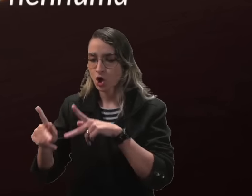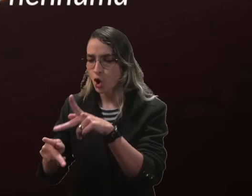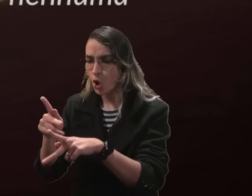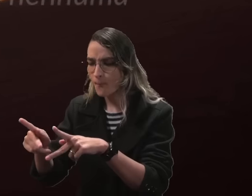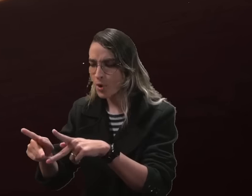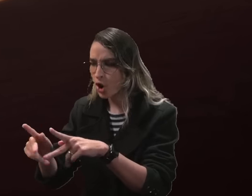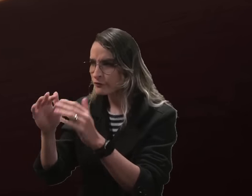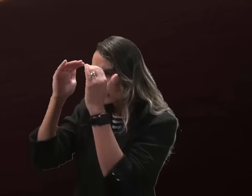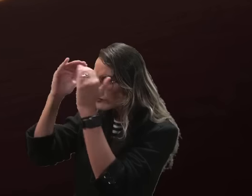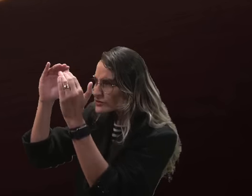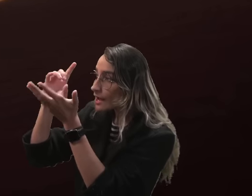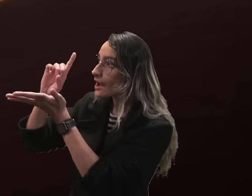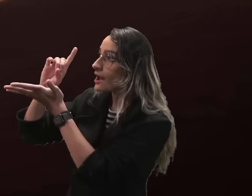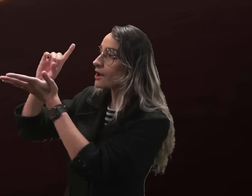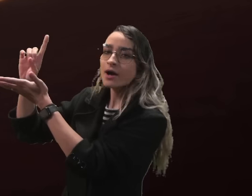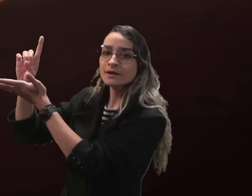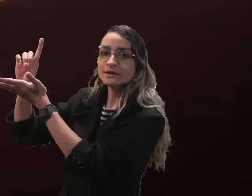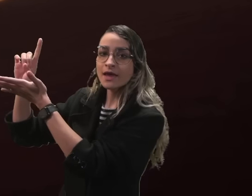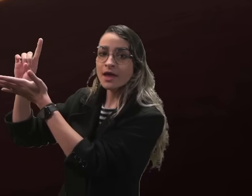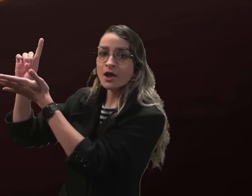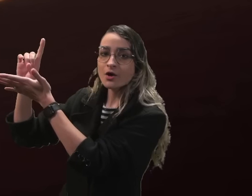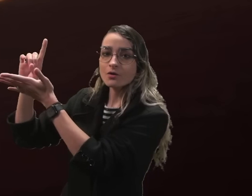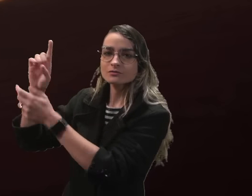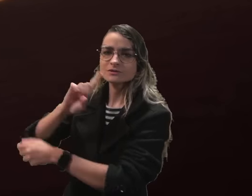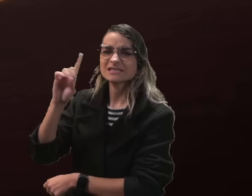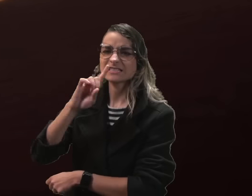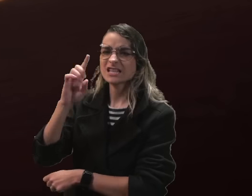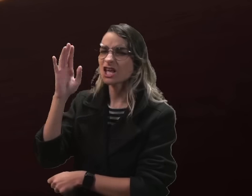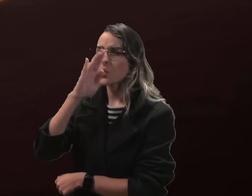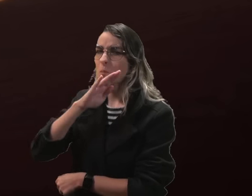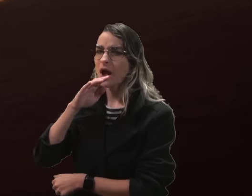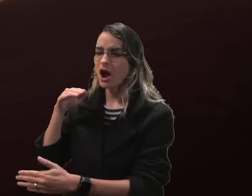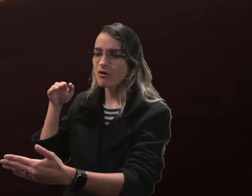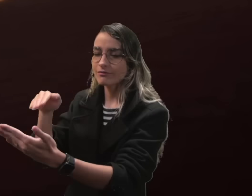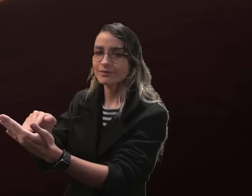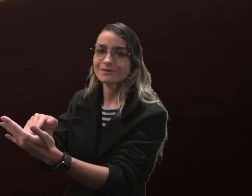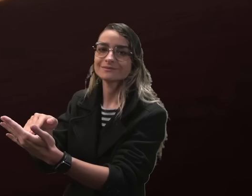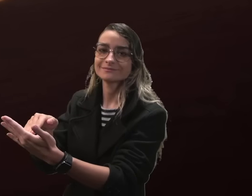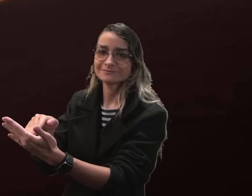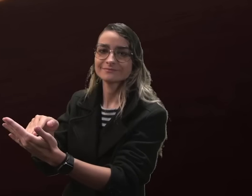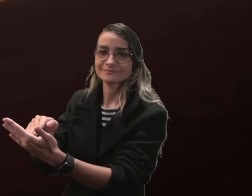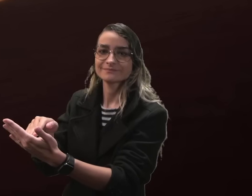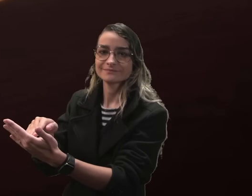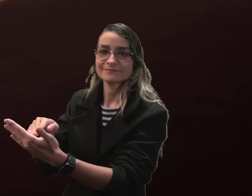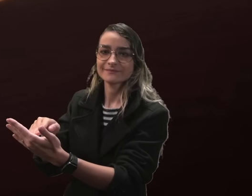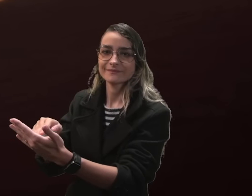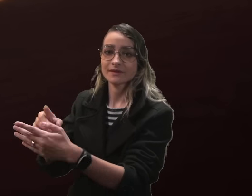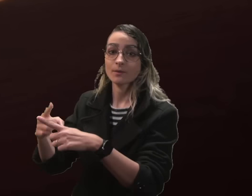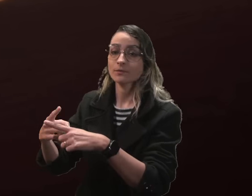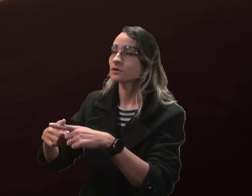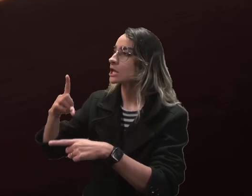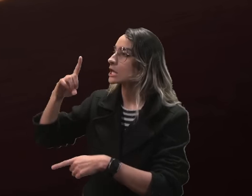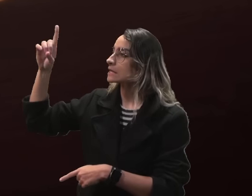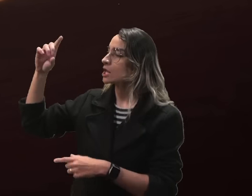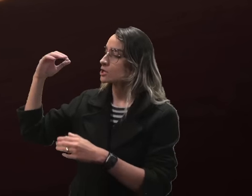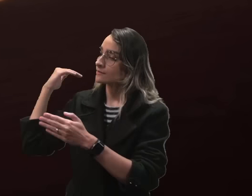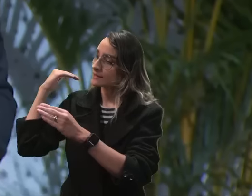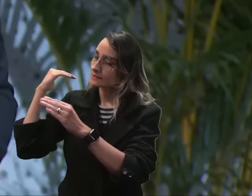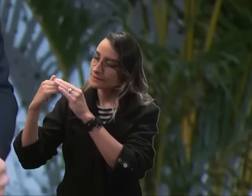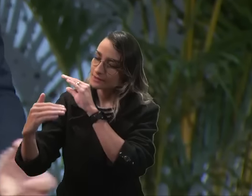tua tenda porque aos seus anjos dará ordens ao teu respeito para que te guardem em todos os teus